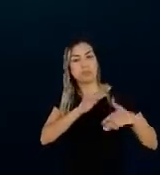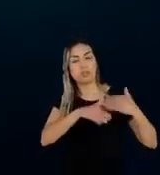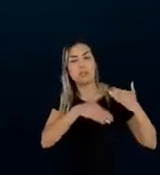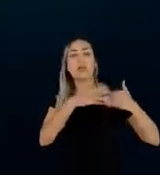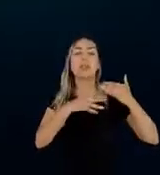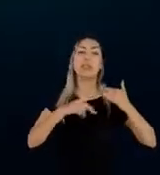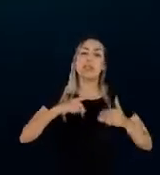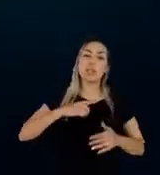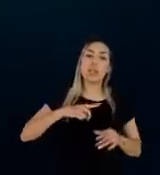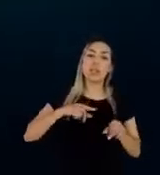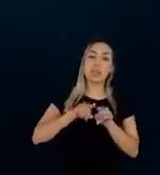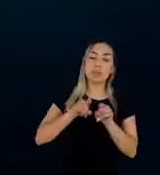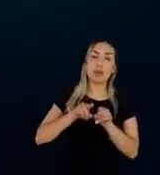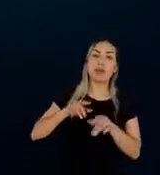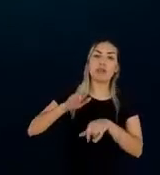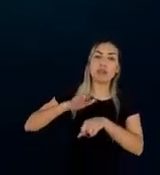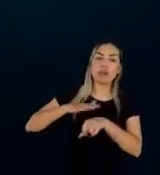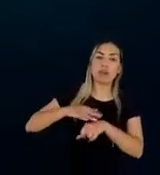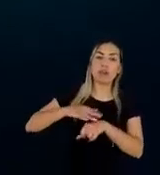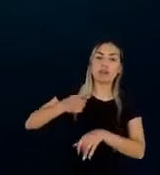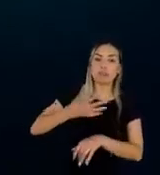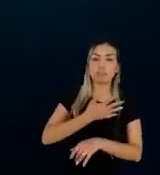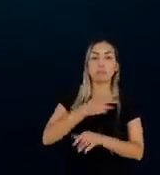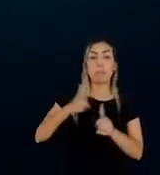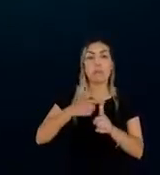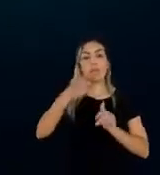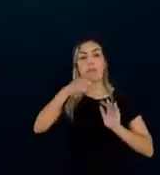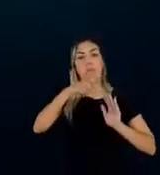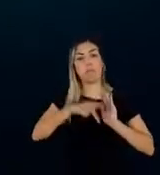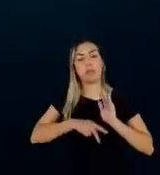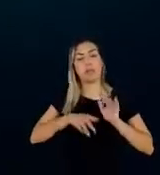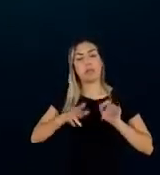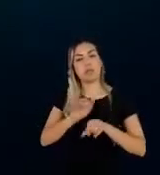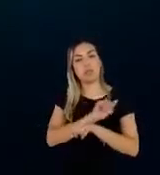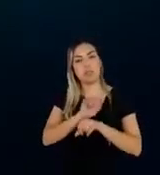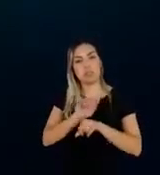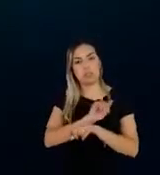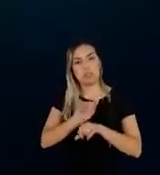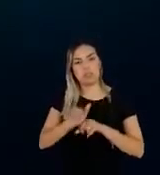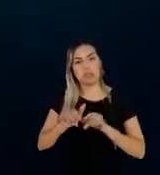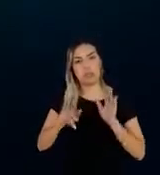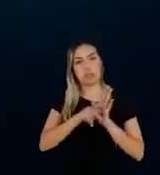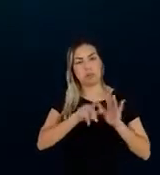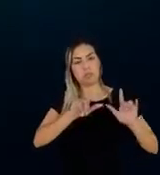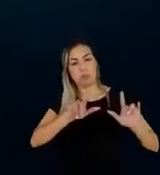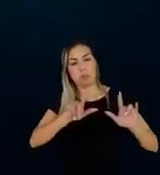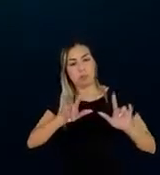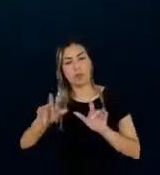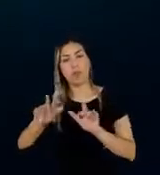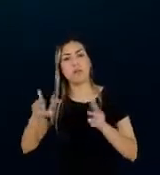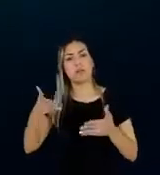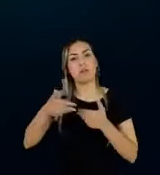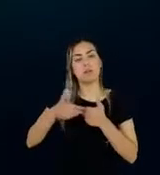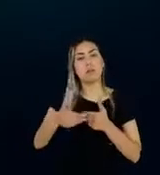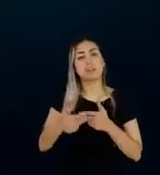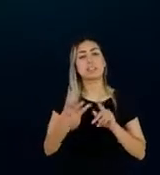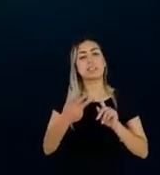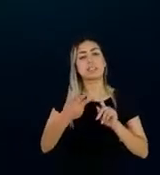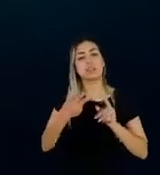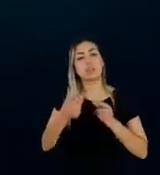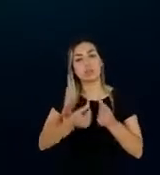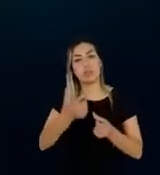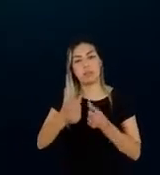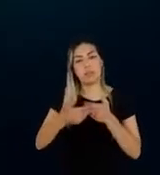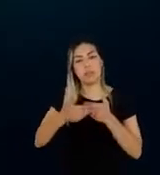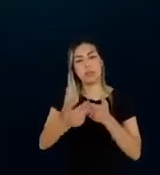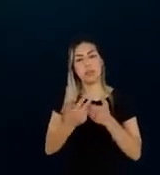elaboração do primeiro plano estratégico quadrienal, né, que está previsto para o segundo semestre de